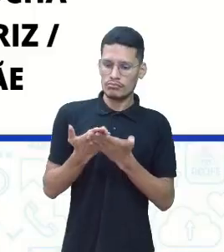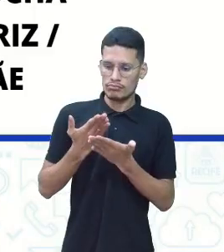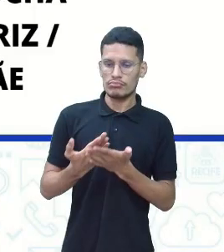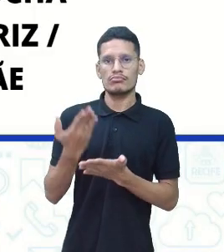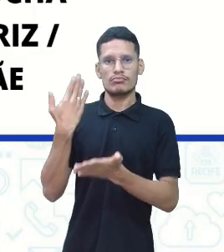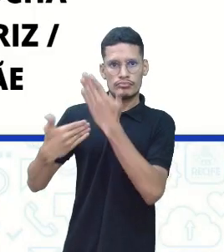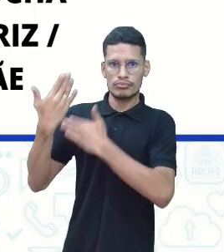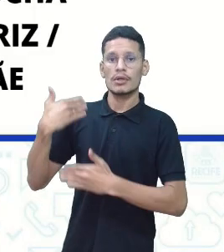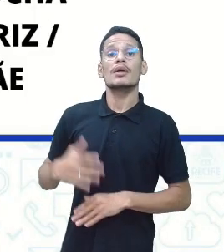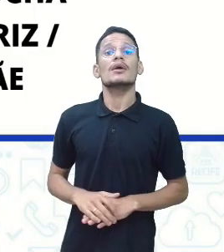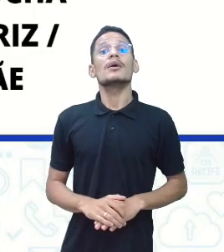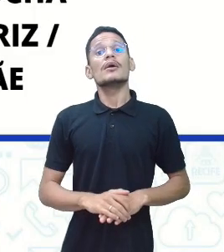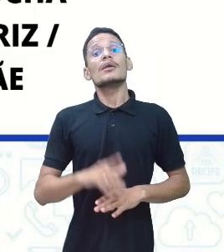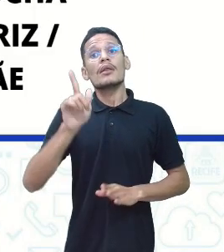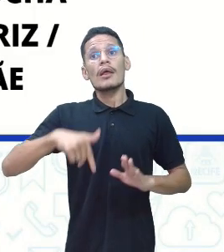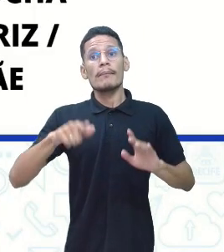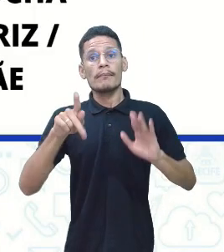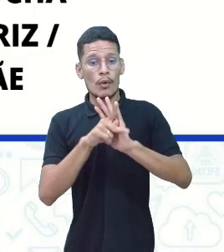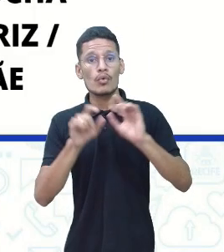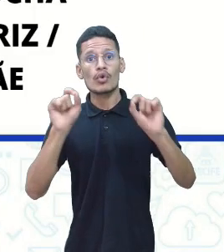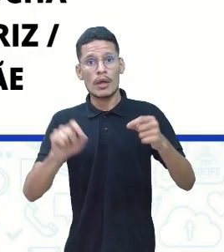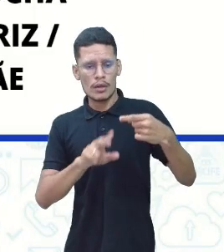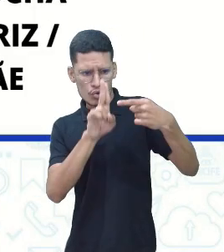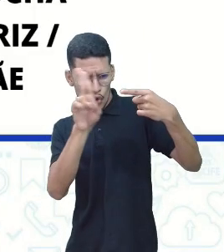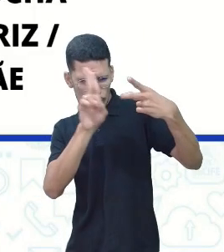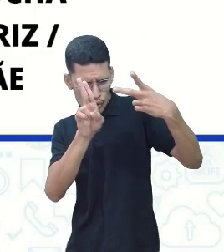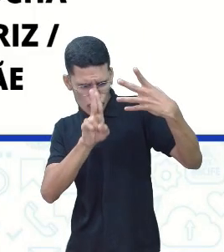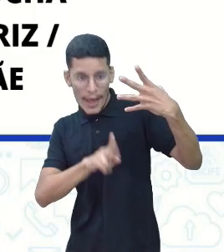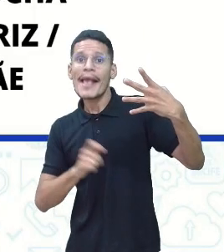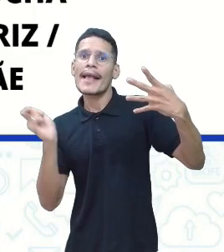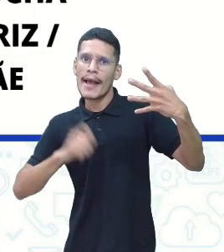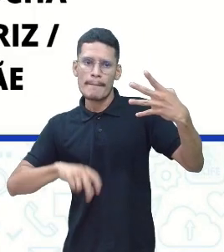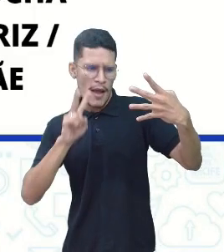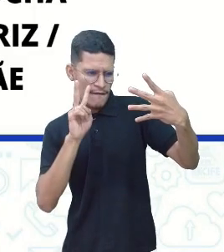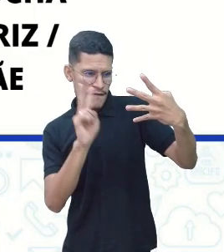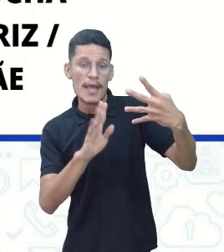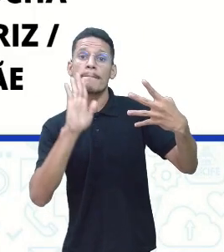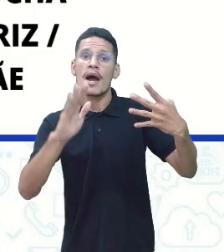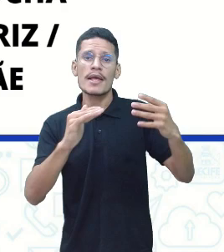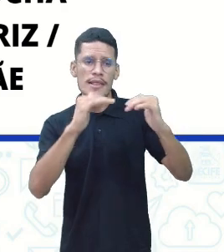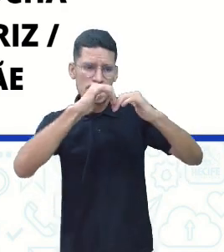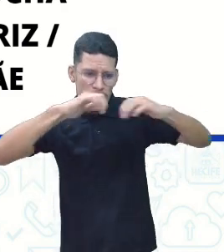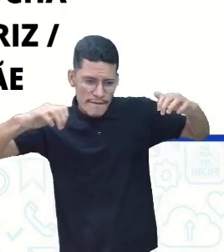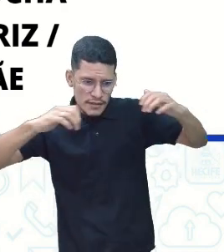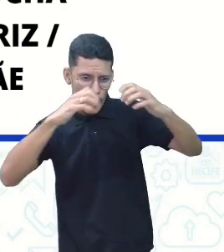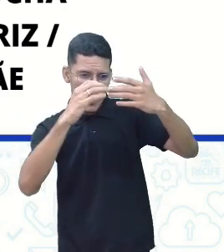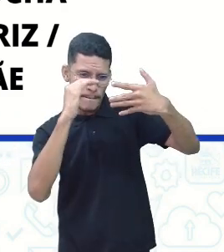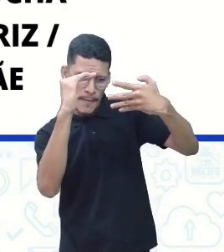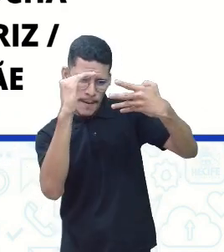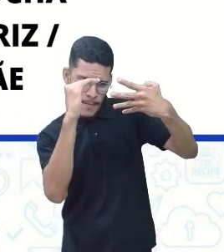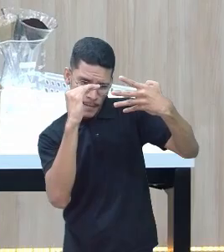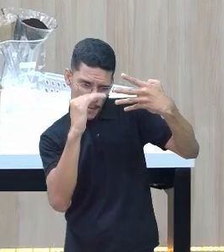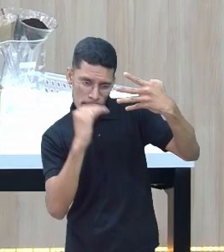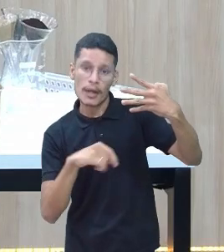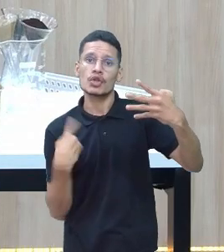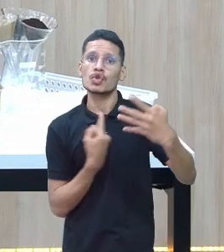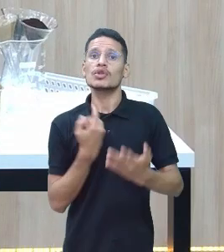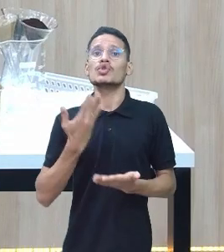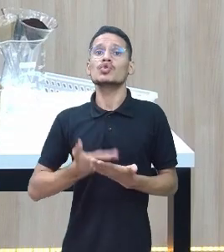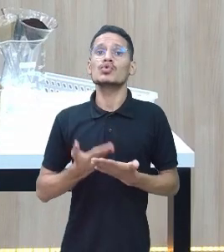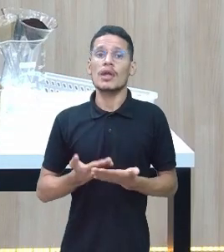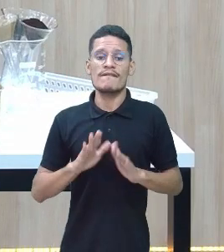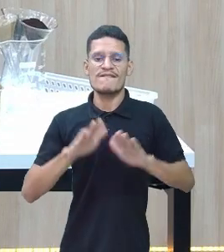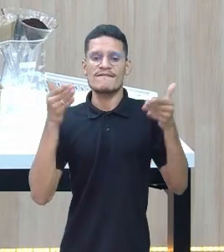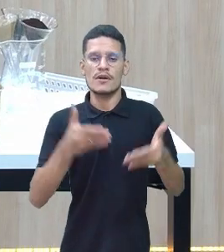nomes específicos. Esses horizontes são visíveis, mas a divisão mesmo se faz para a gente poder estudar, para a gente